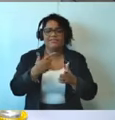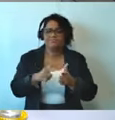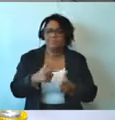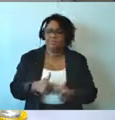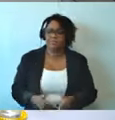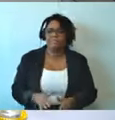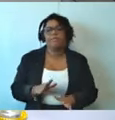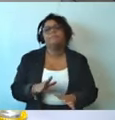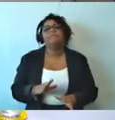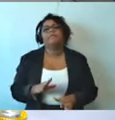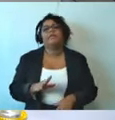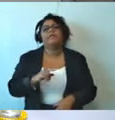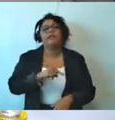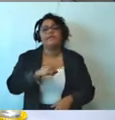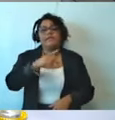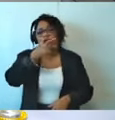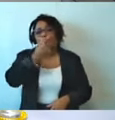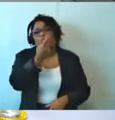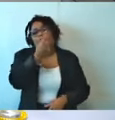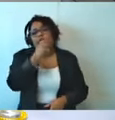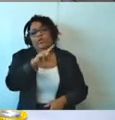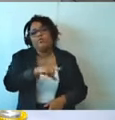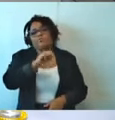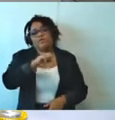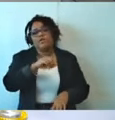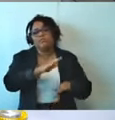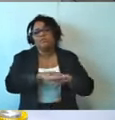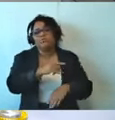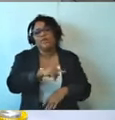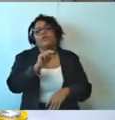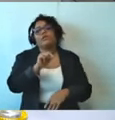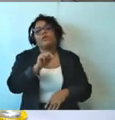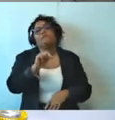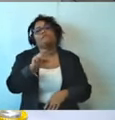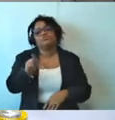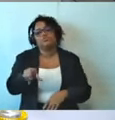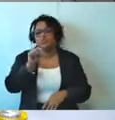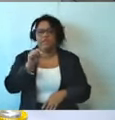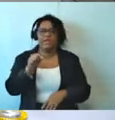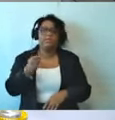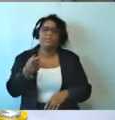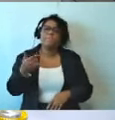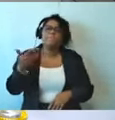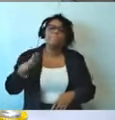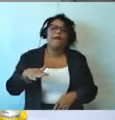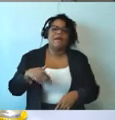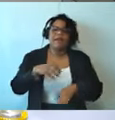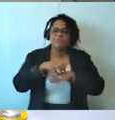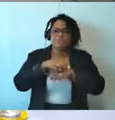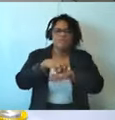vezes a opção que essa pessoa tem é justamente ir por um transporte mais em conta. E a